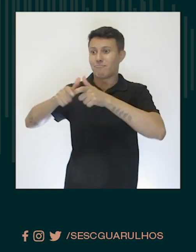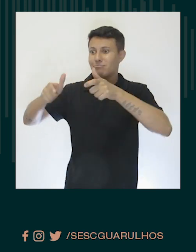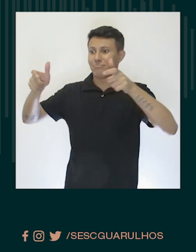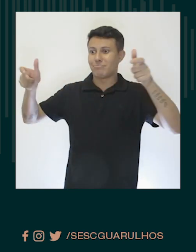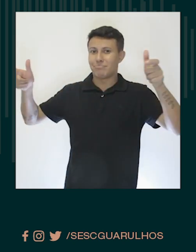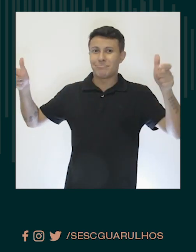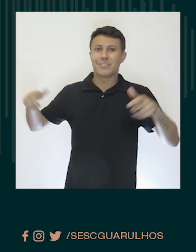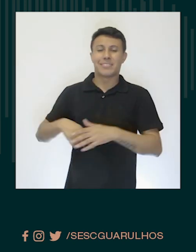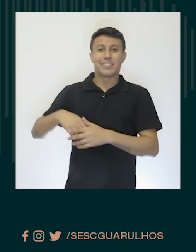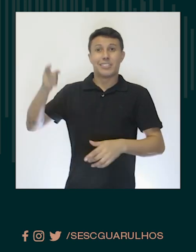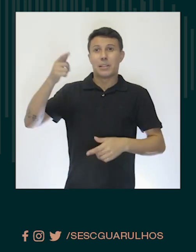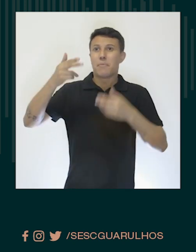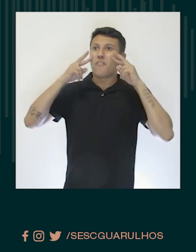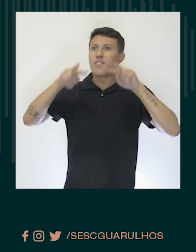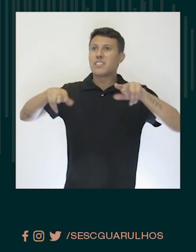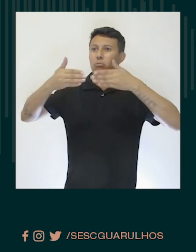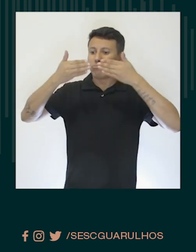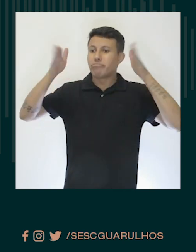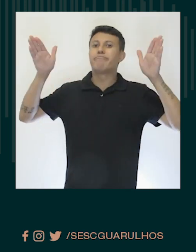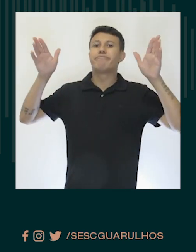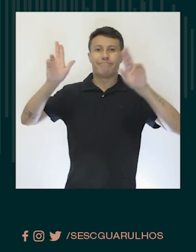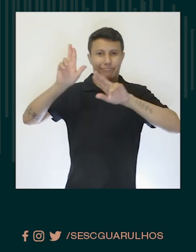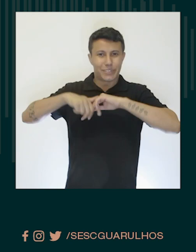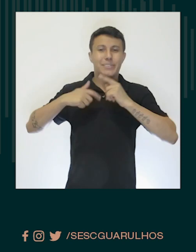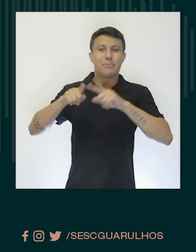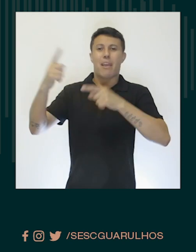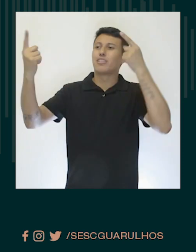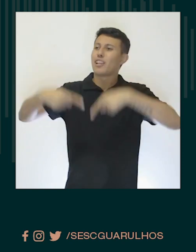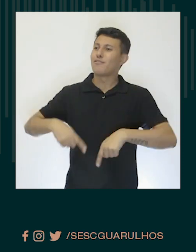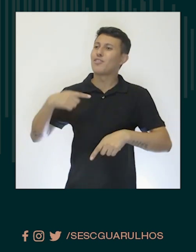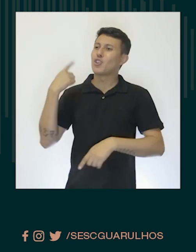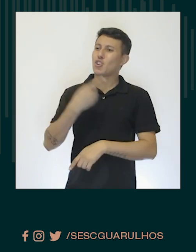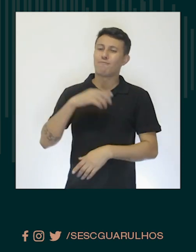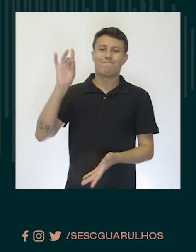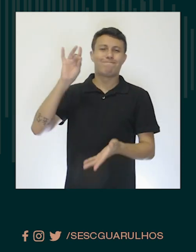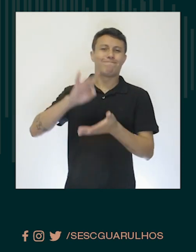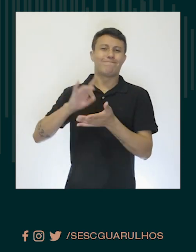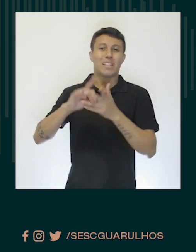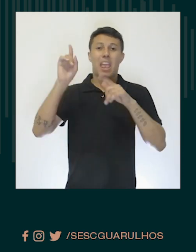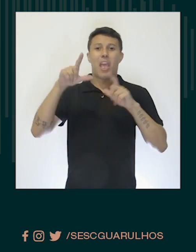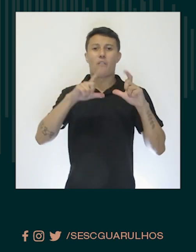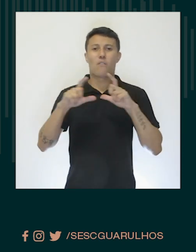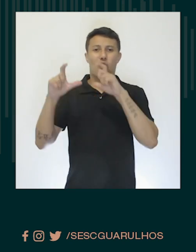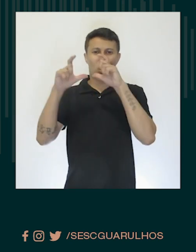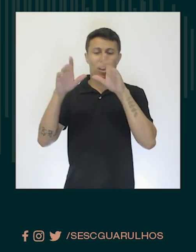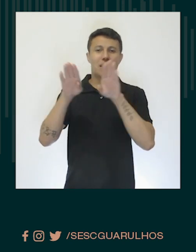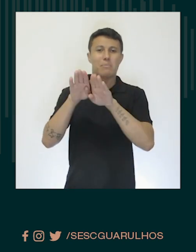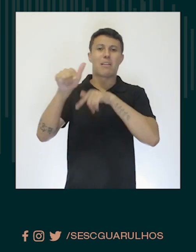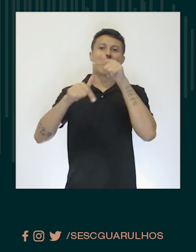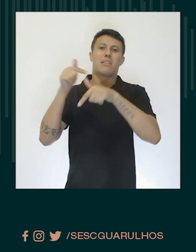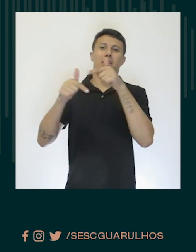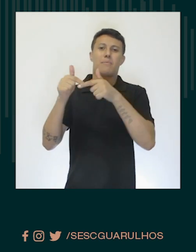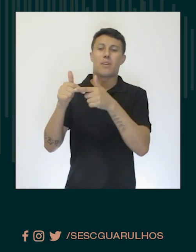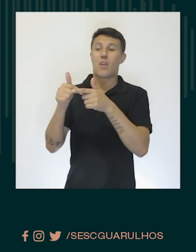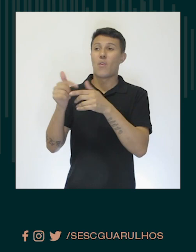expandir a nossa visão. É realmente um desafio enorme para quem é fotógrafo, para quem trabalha com captação de vídeo.